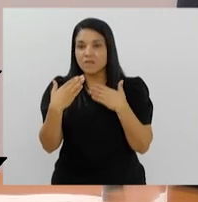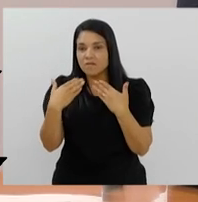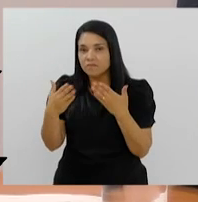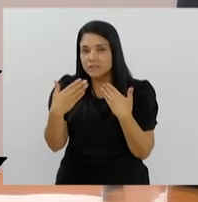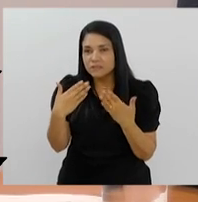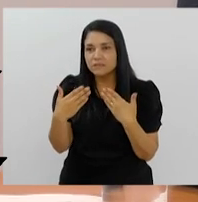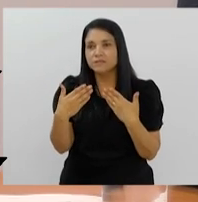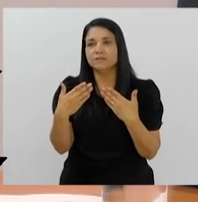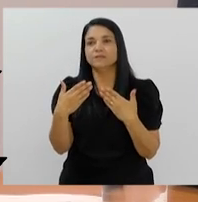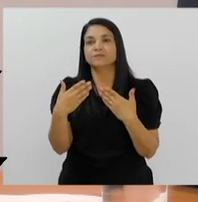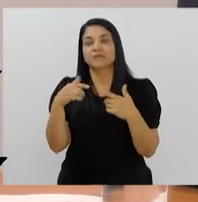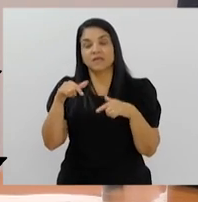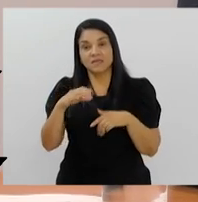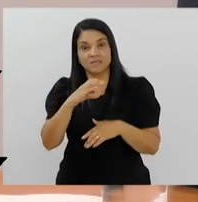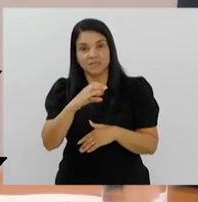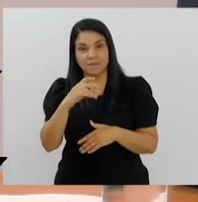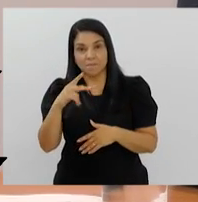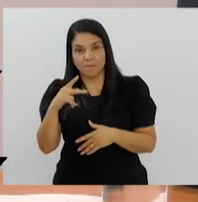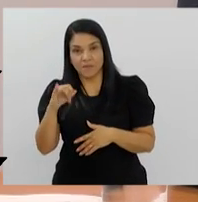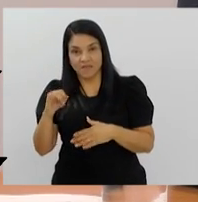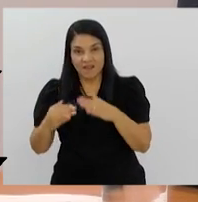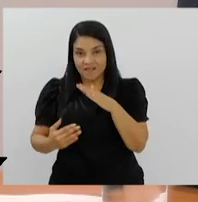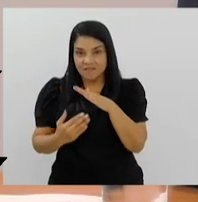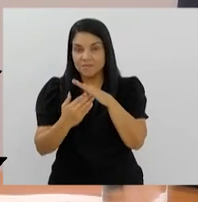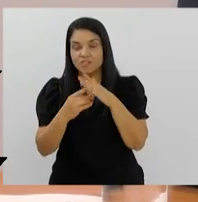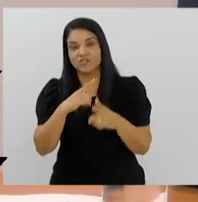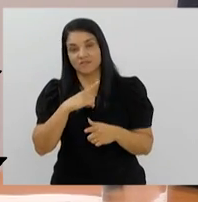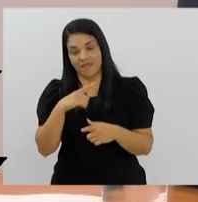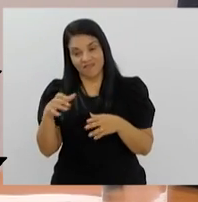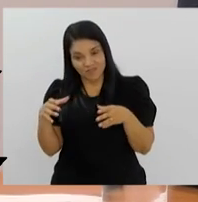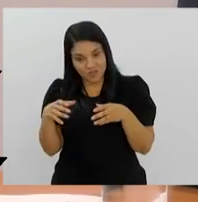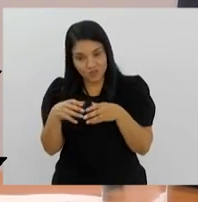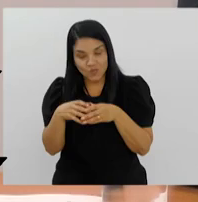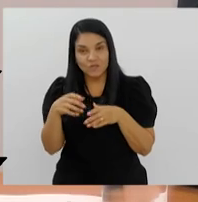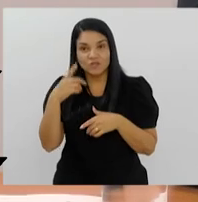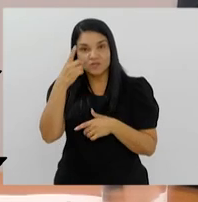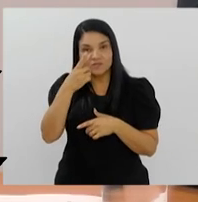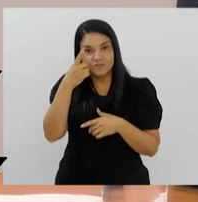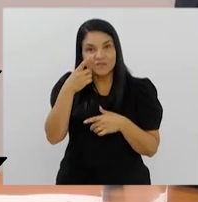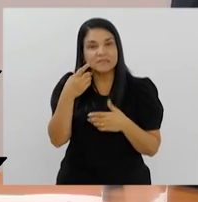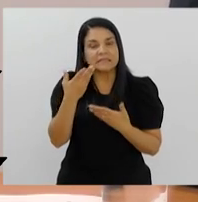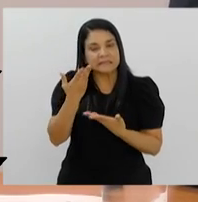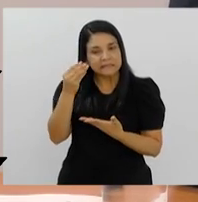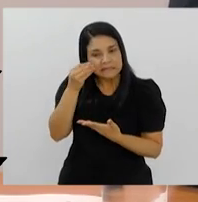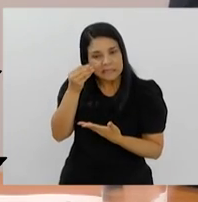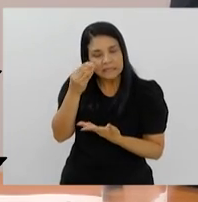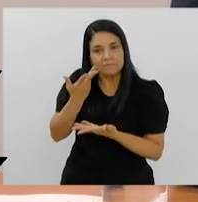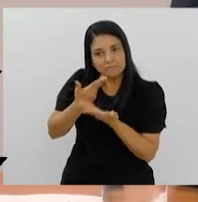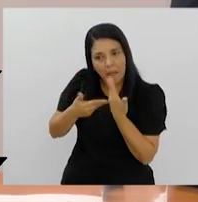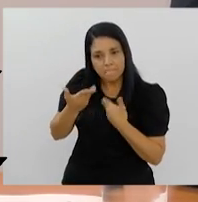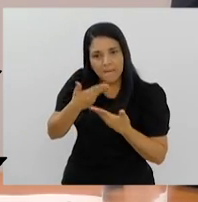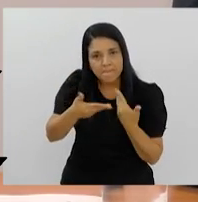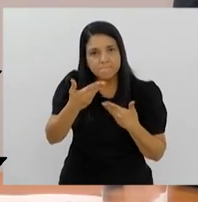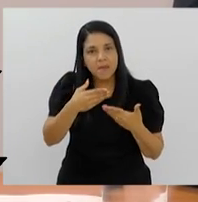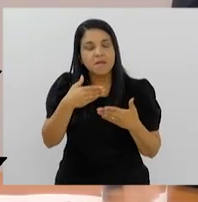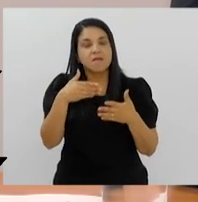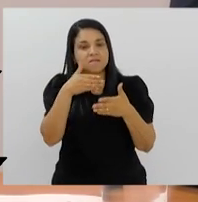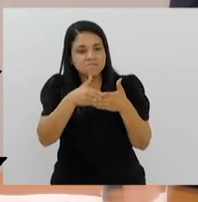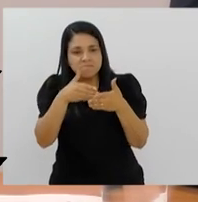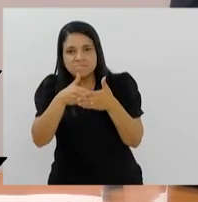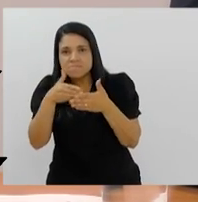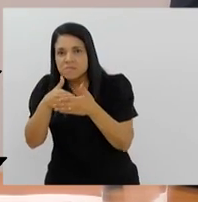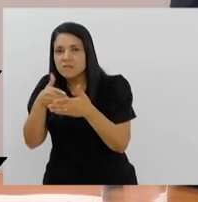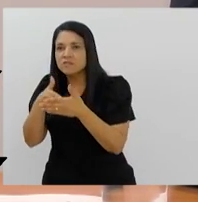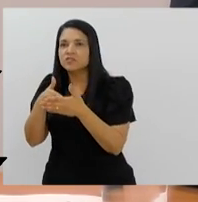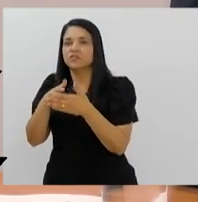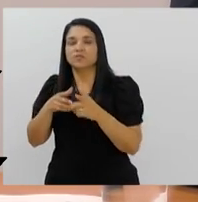gente a CPI é limitada essa turma que tá aqui eles tentam manobras na justiça o tempo inteiro tentam impedir a gente de continuar